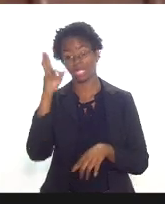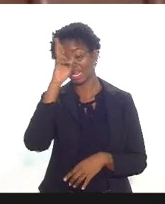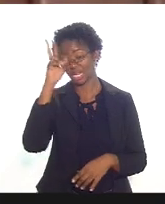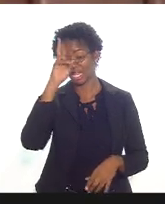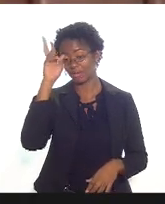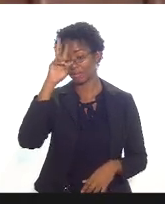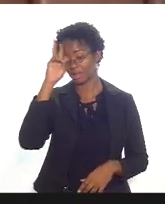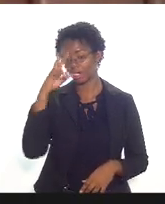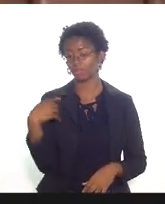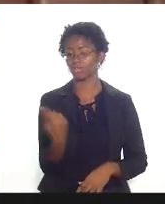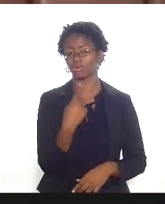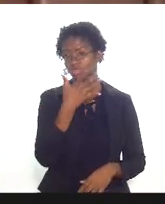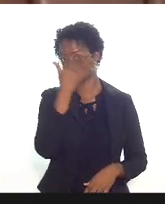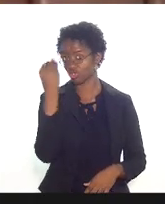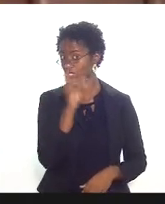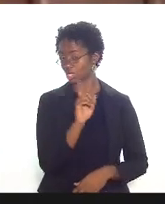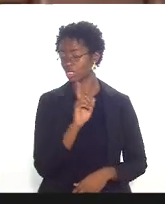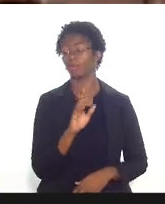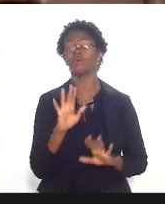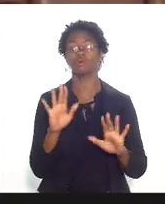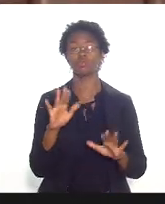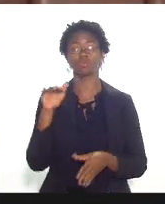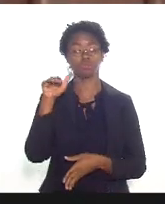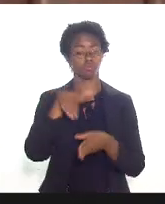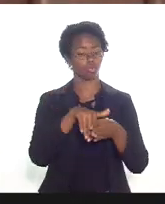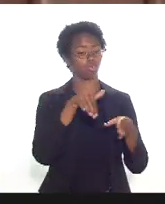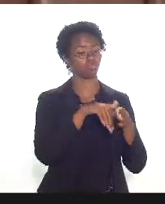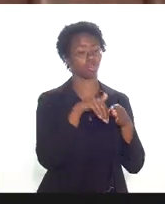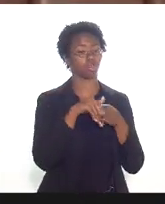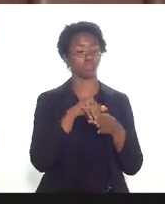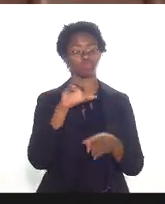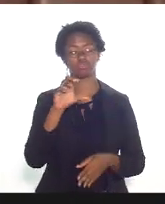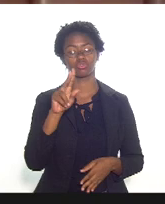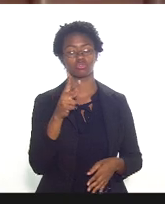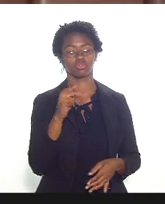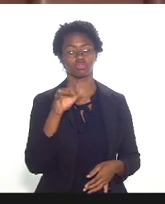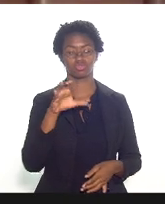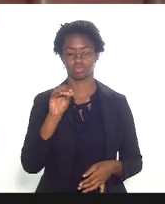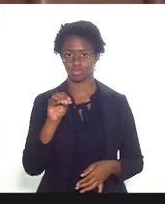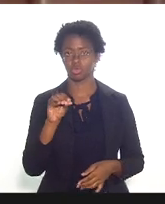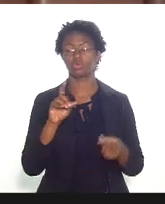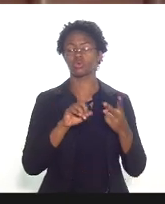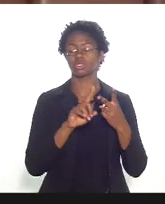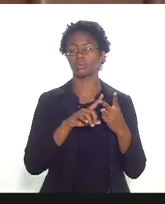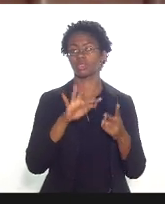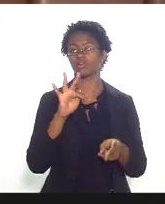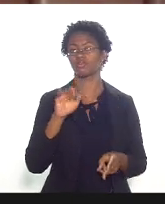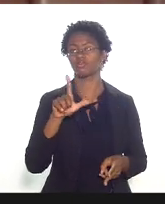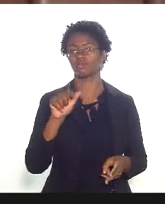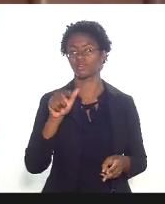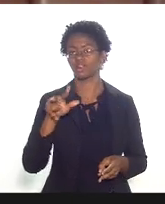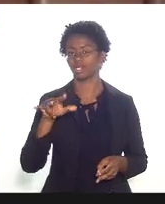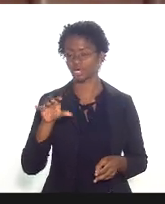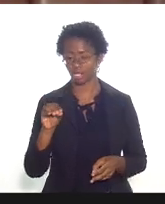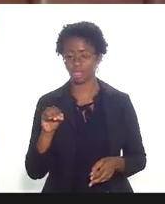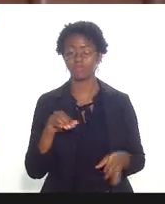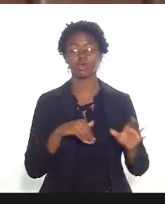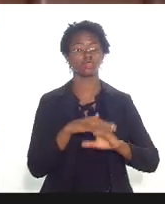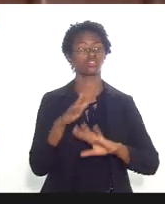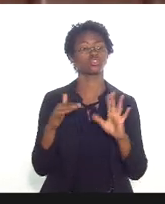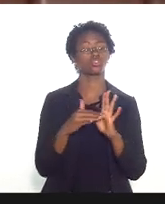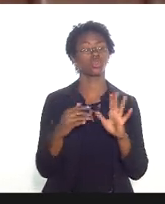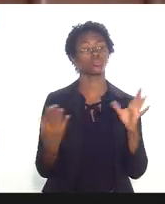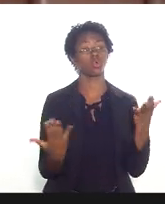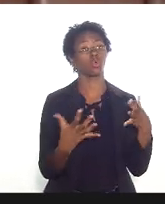não passar aqui e esquecer, que os votos do deputado Chico Machado e Flávio Serafini foram consignados